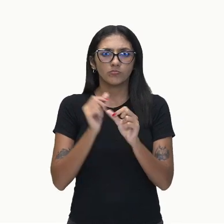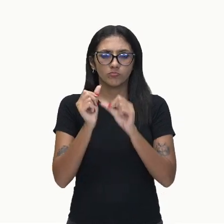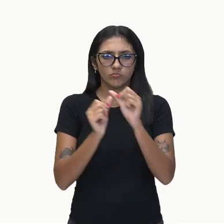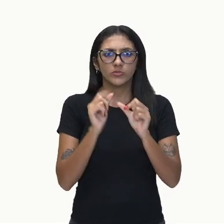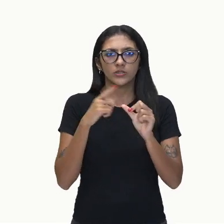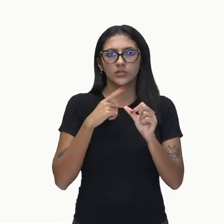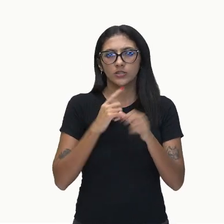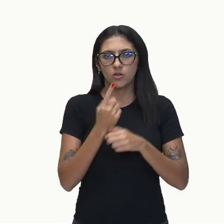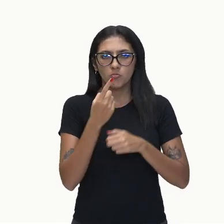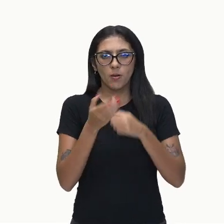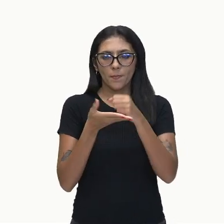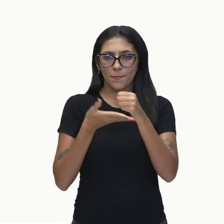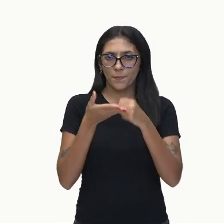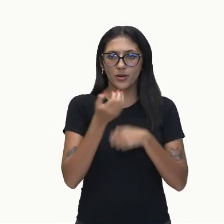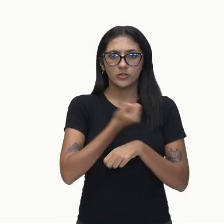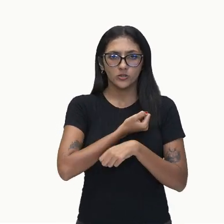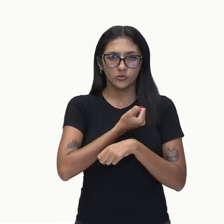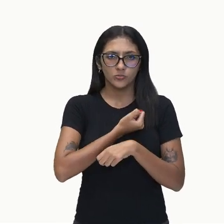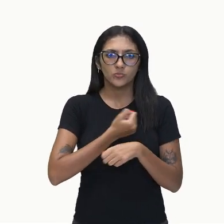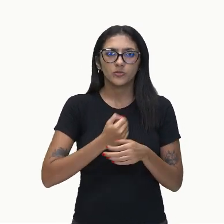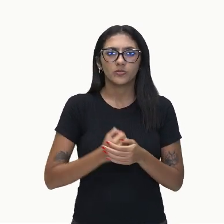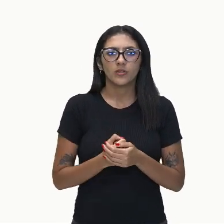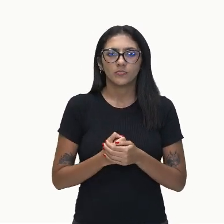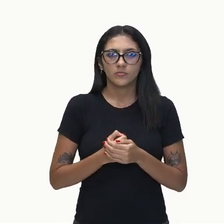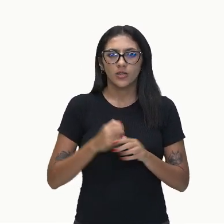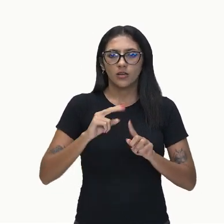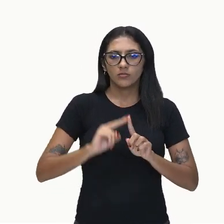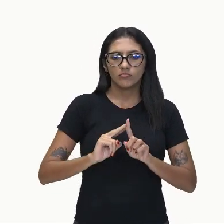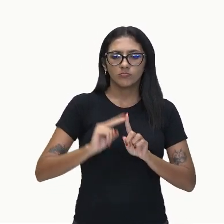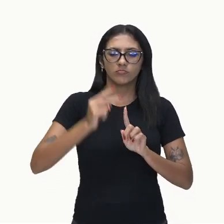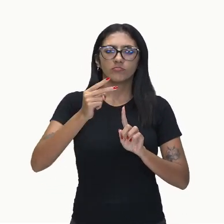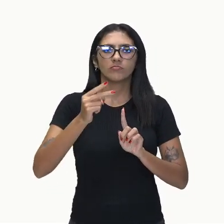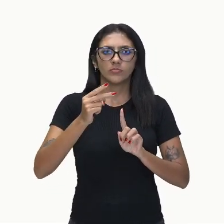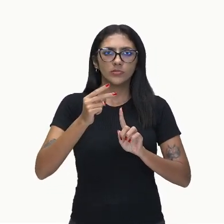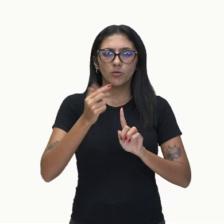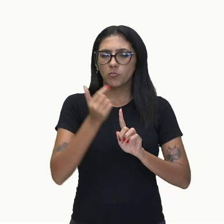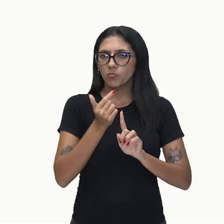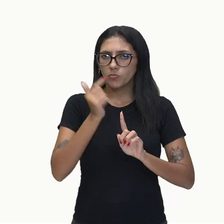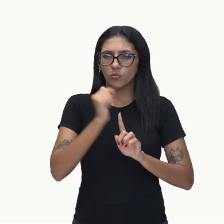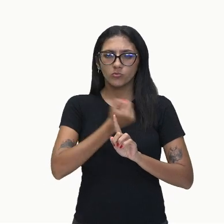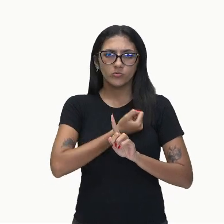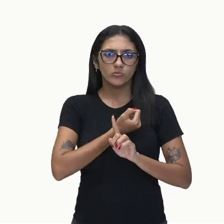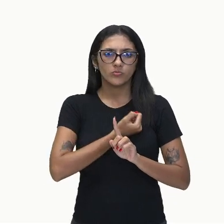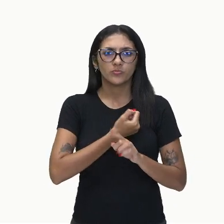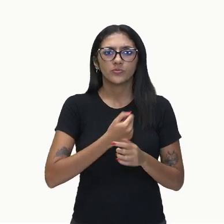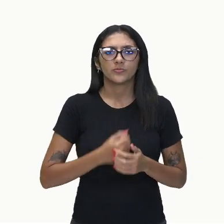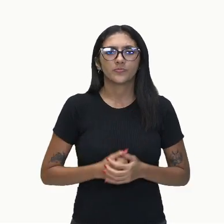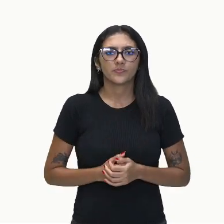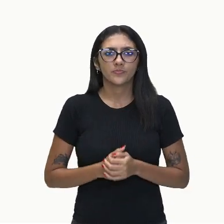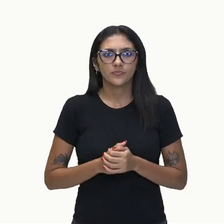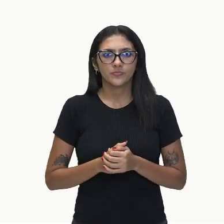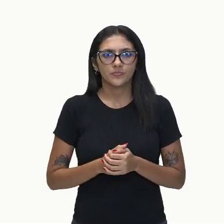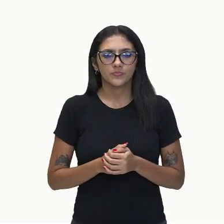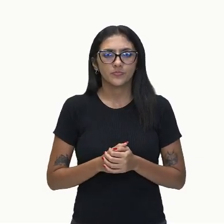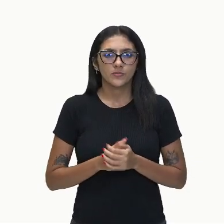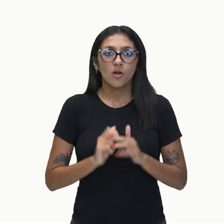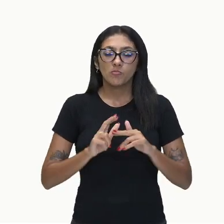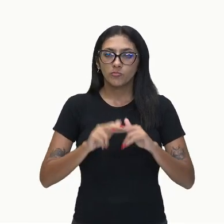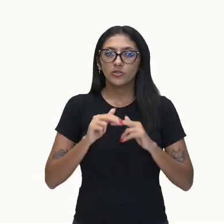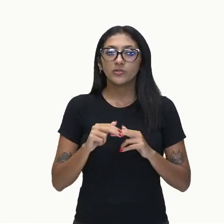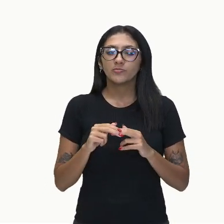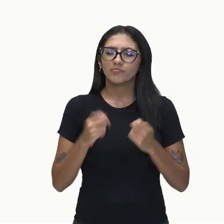base elevada a um expoente. Daí a importância de